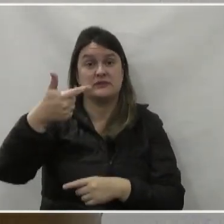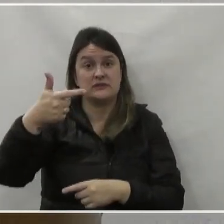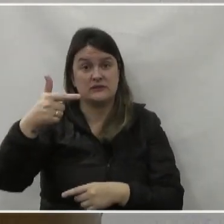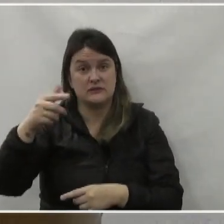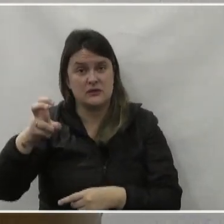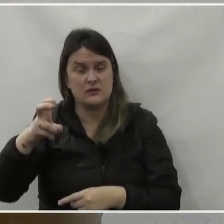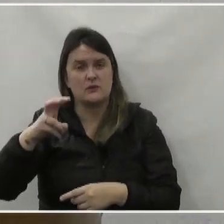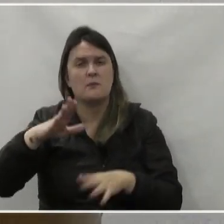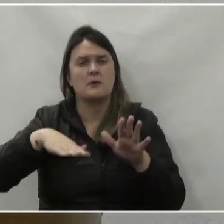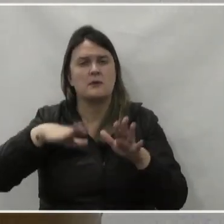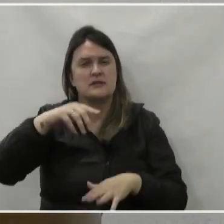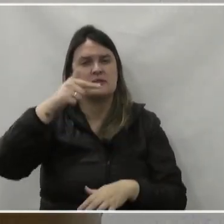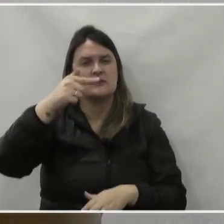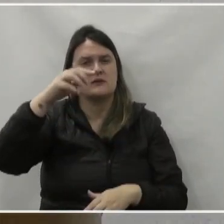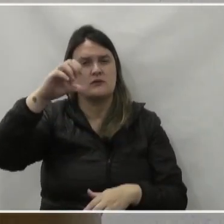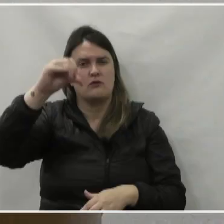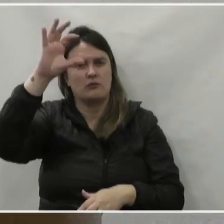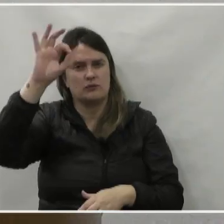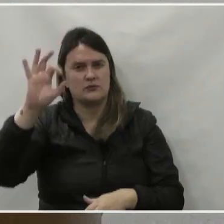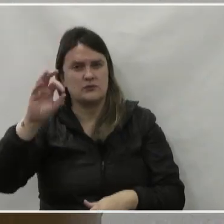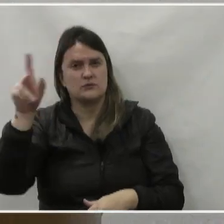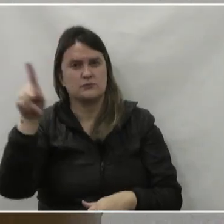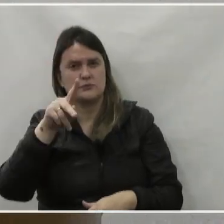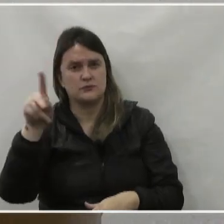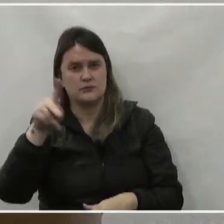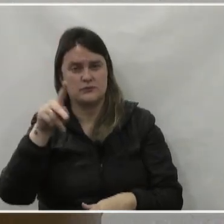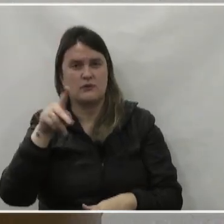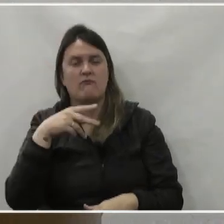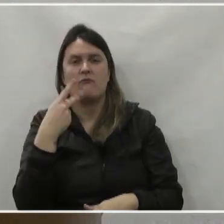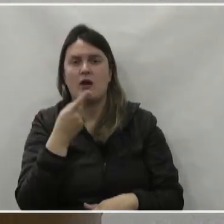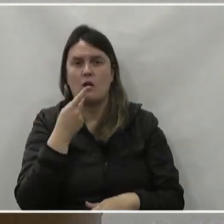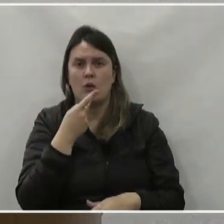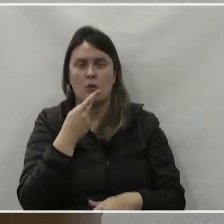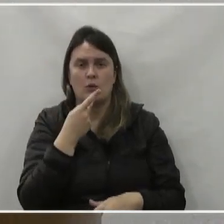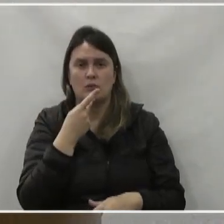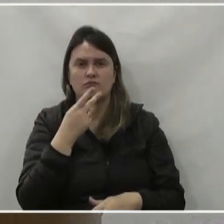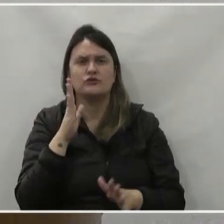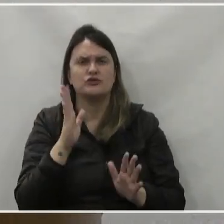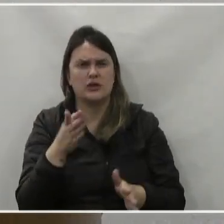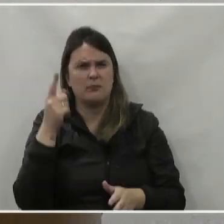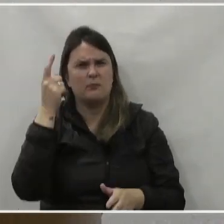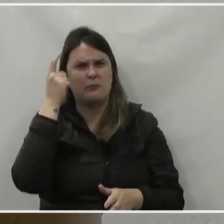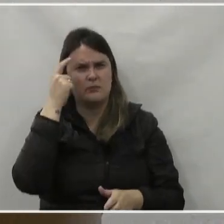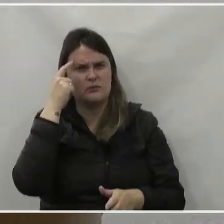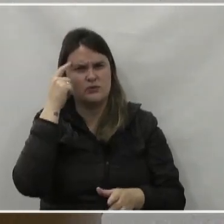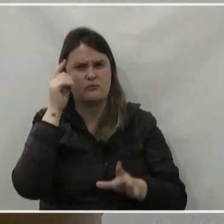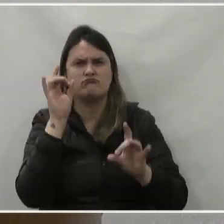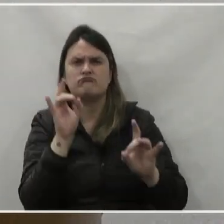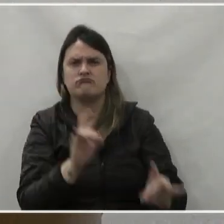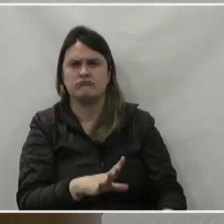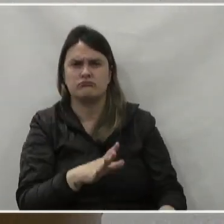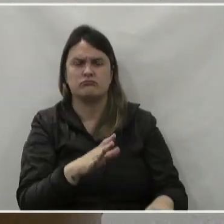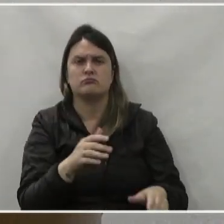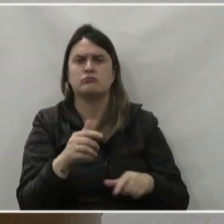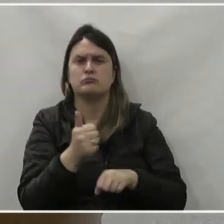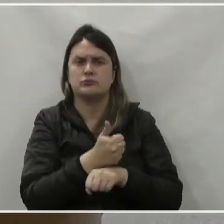2025, mais de 79% dos professores disseram já ter pensado em abandonar a